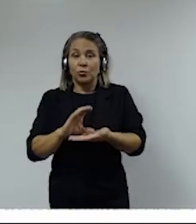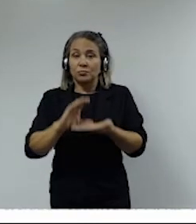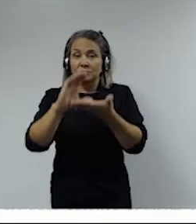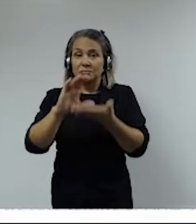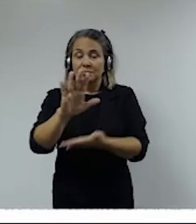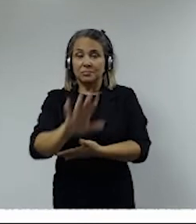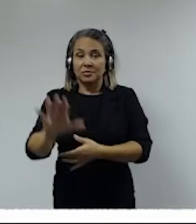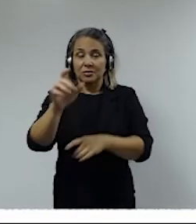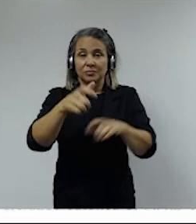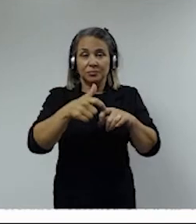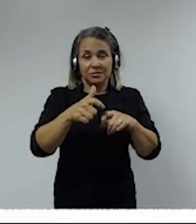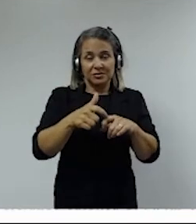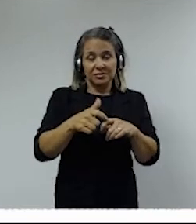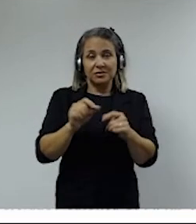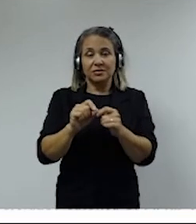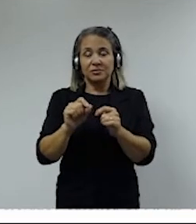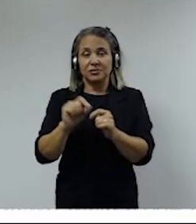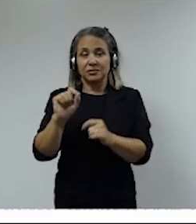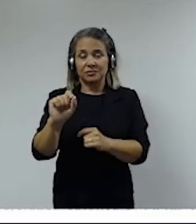foi